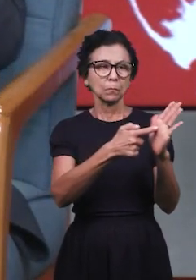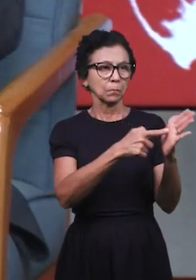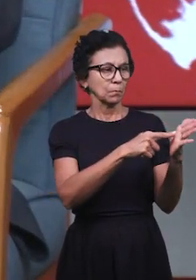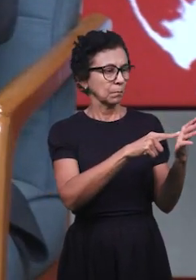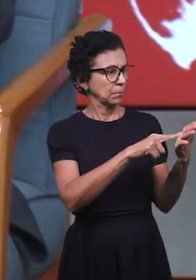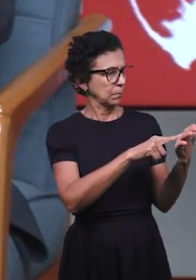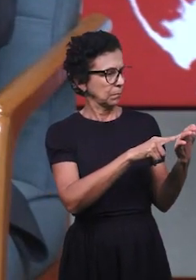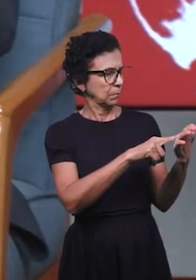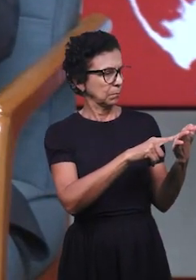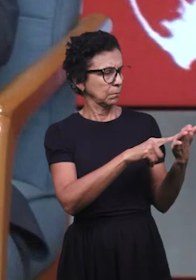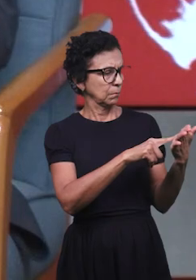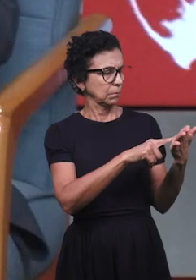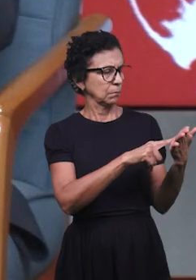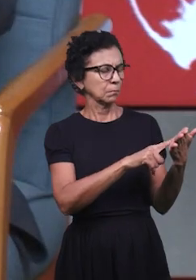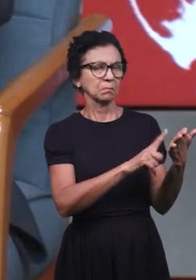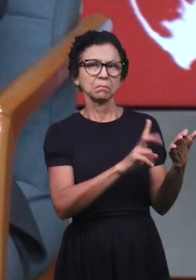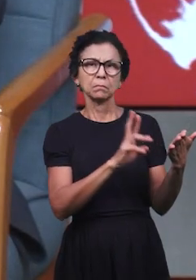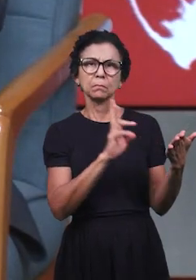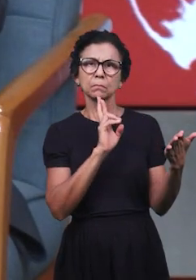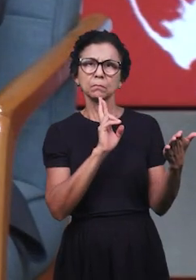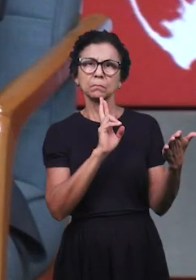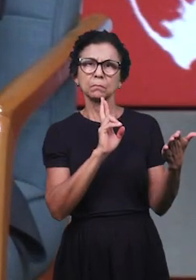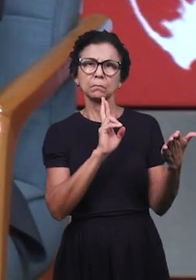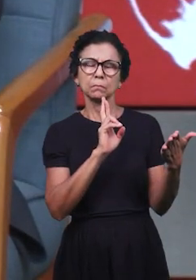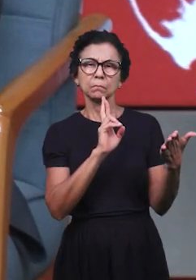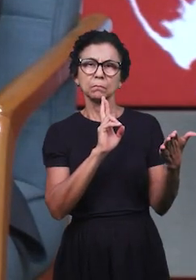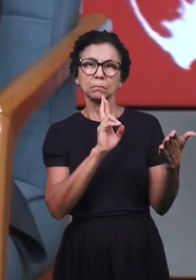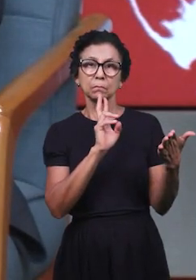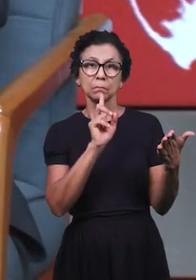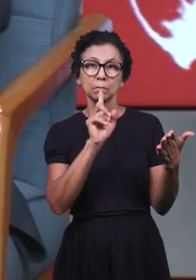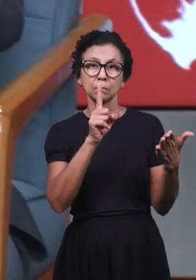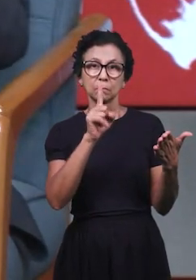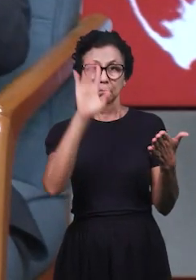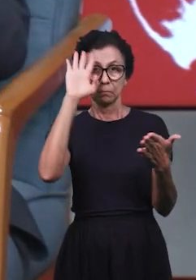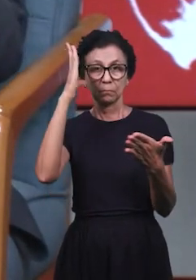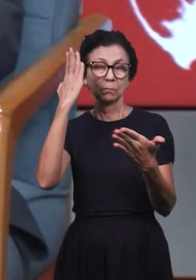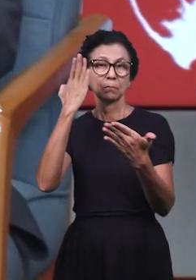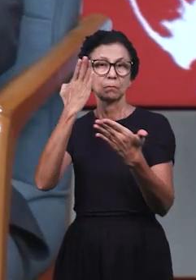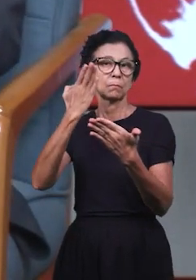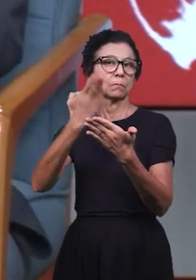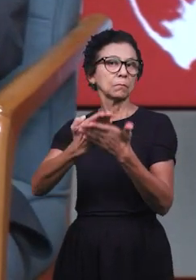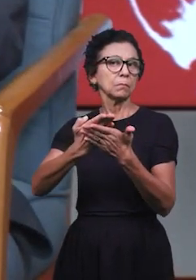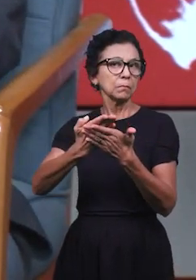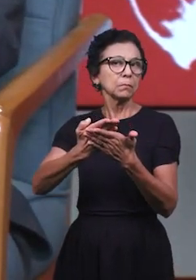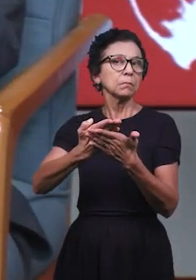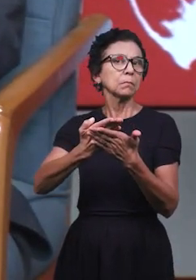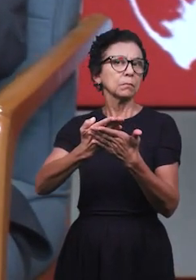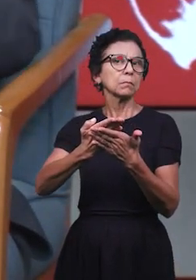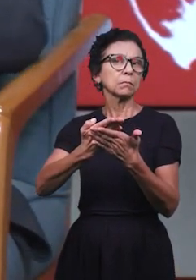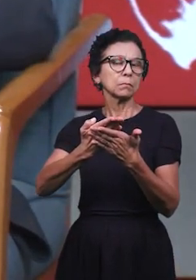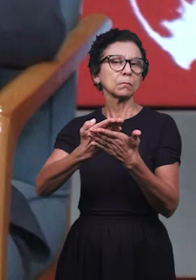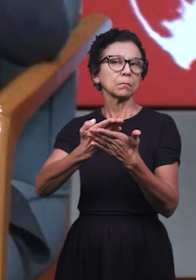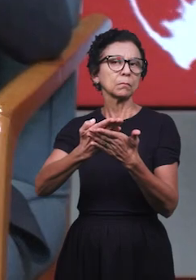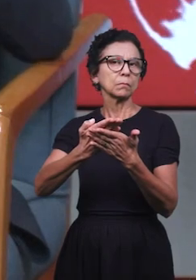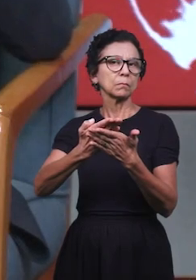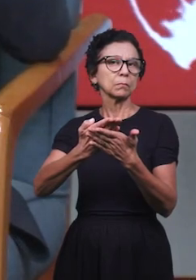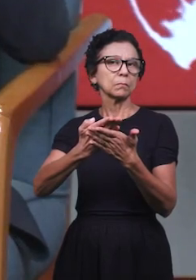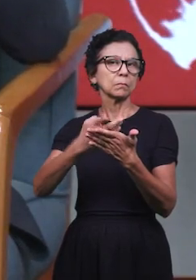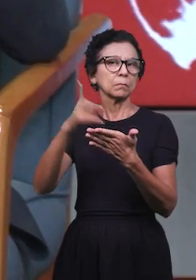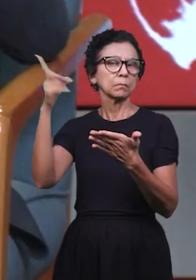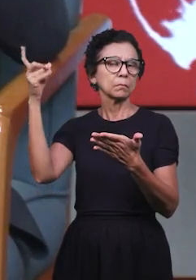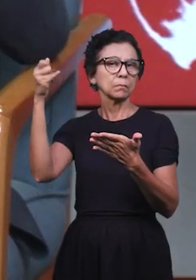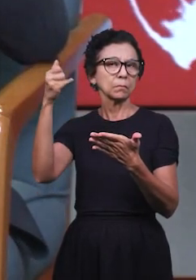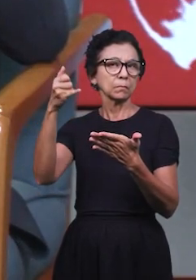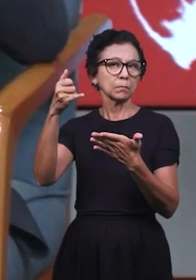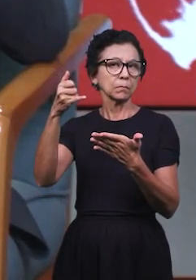se o Senhor te fala na palavra e você confia naquilo que o Senhor te falou pela palavra,